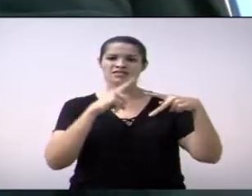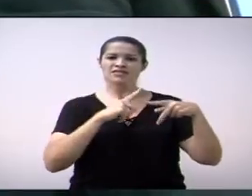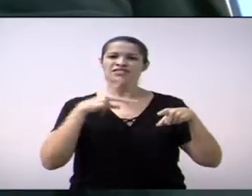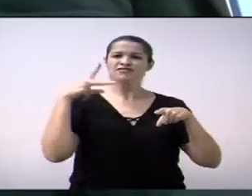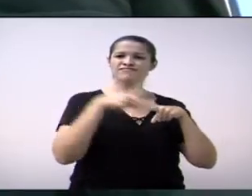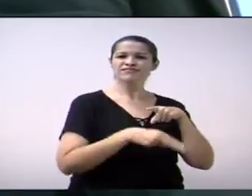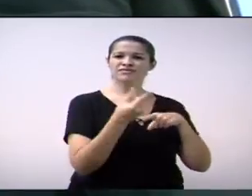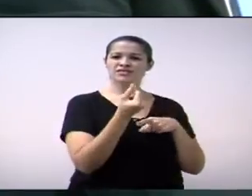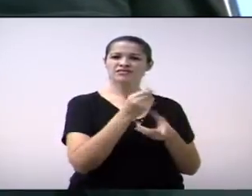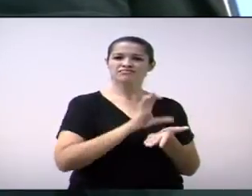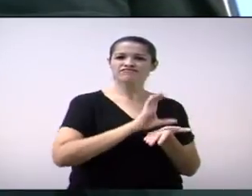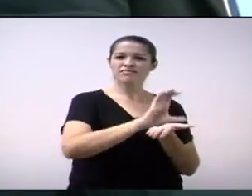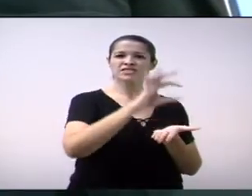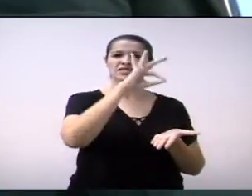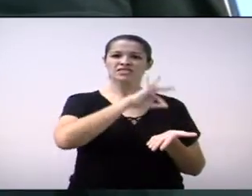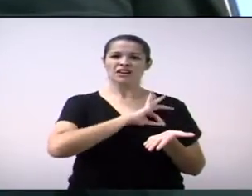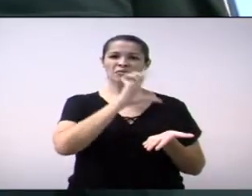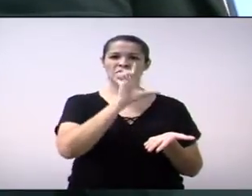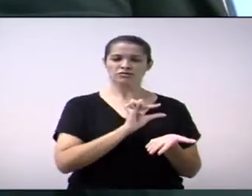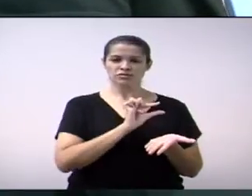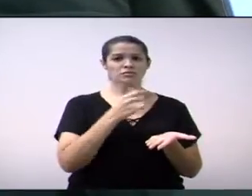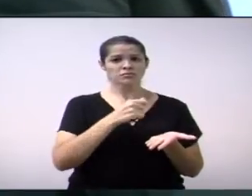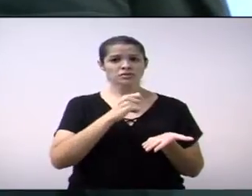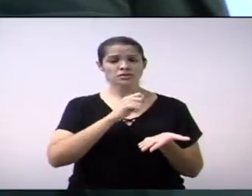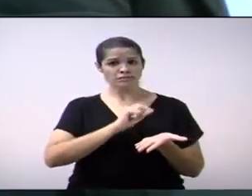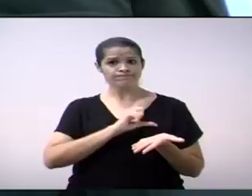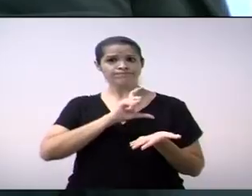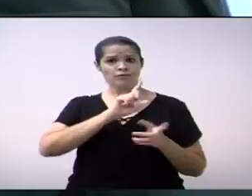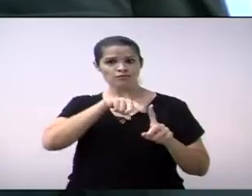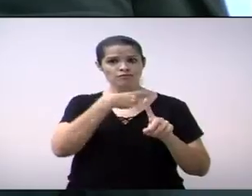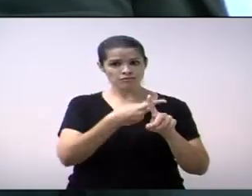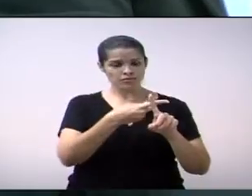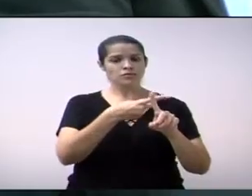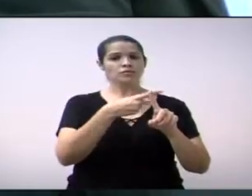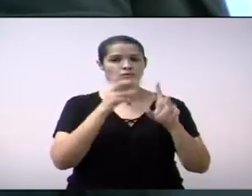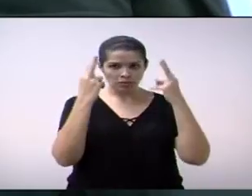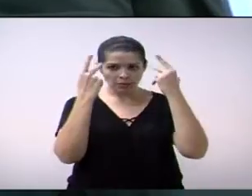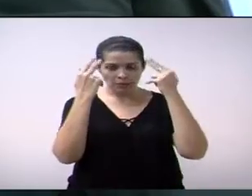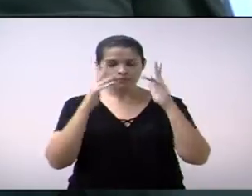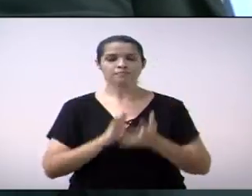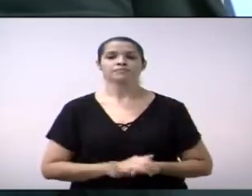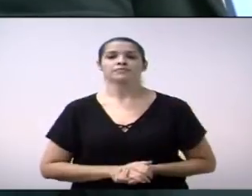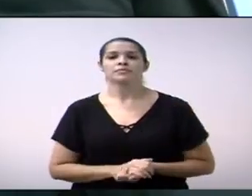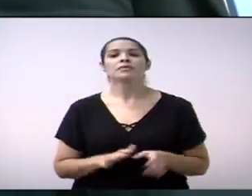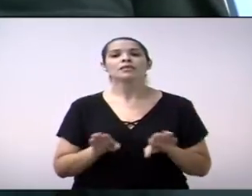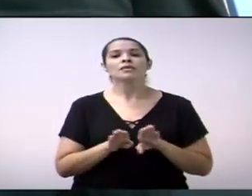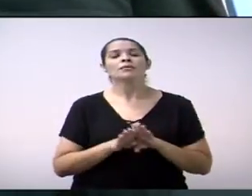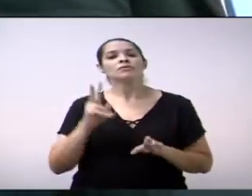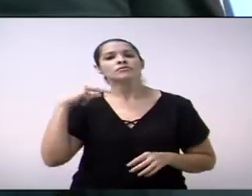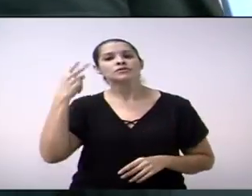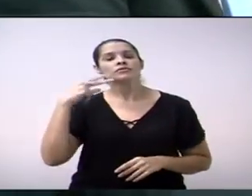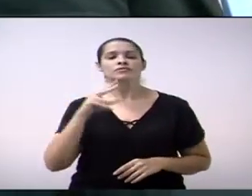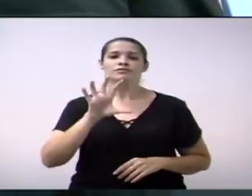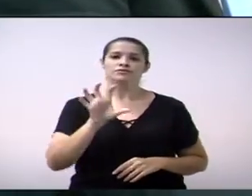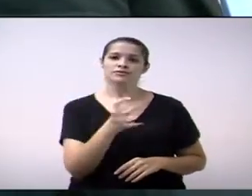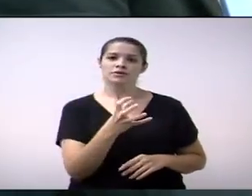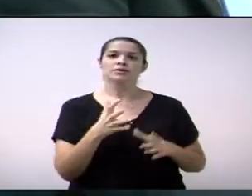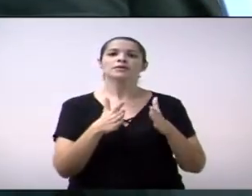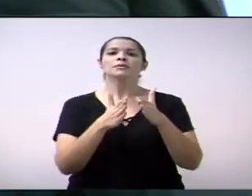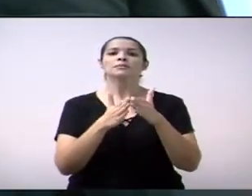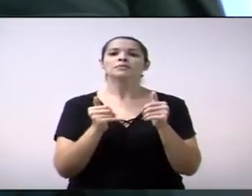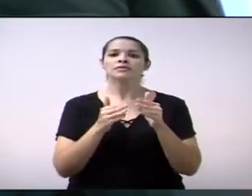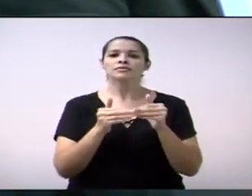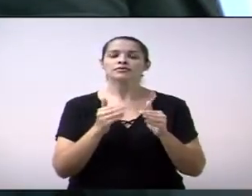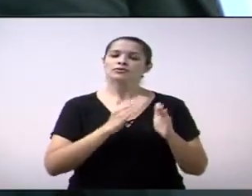número 133, do vereador Tiguila Paz, solicitando ao Executivo estudos para a criação de programa habitacional para